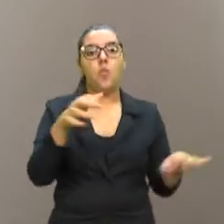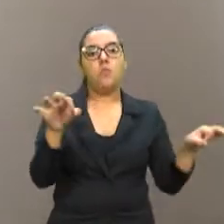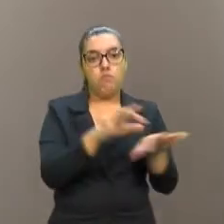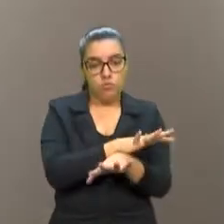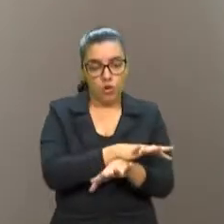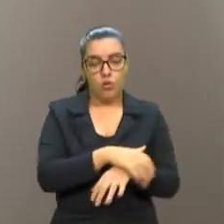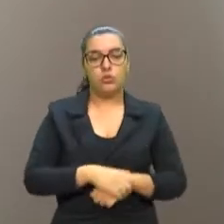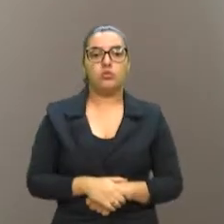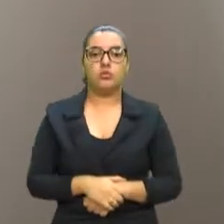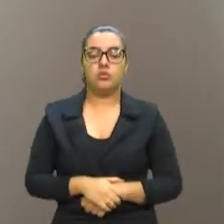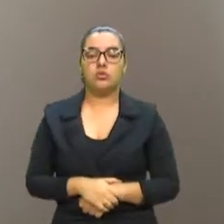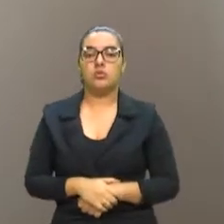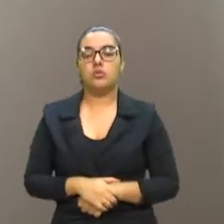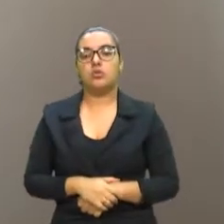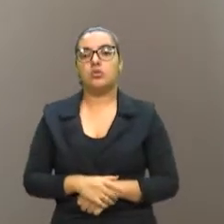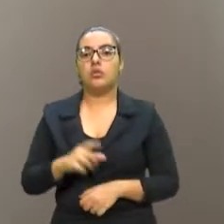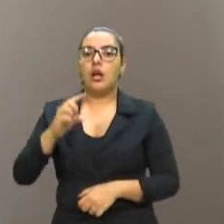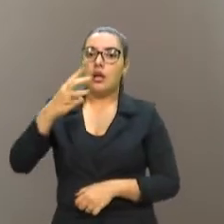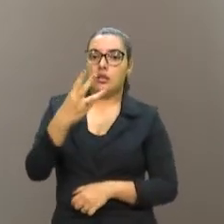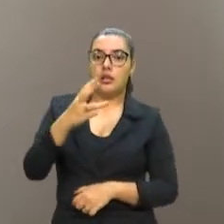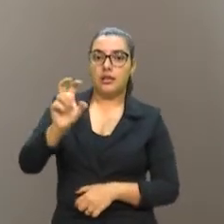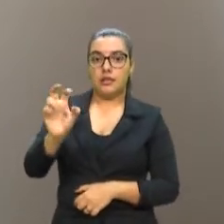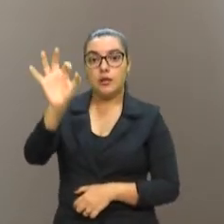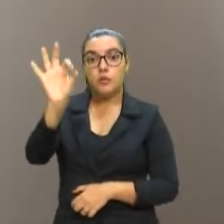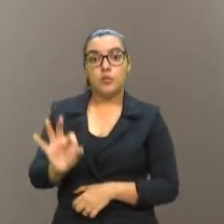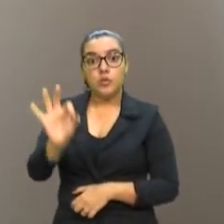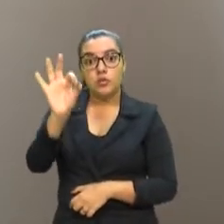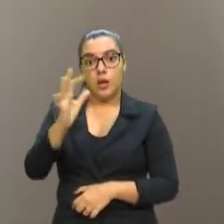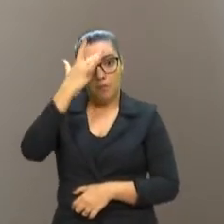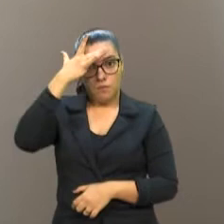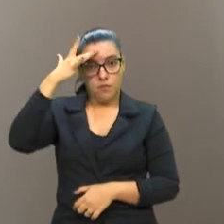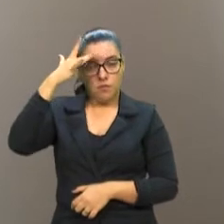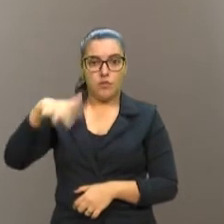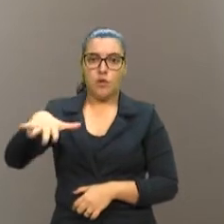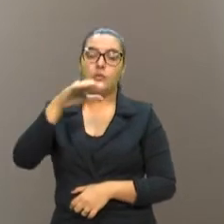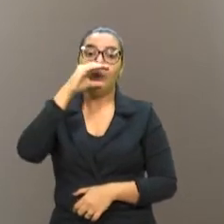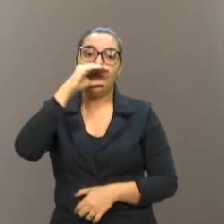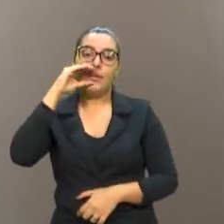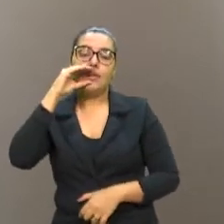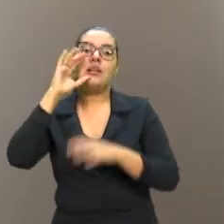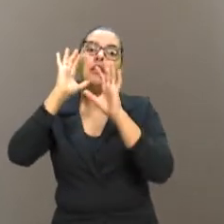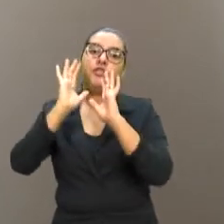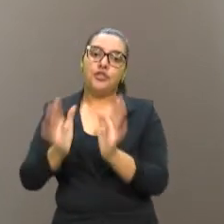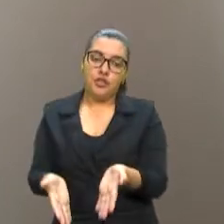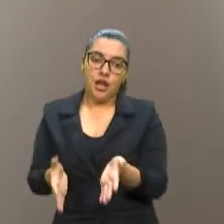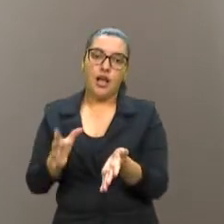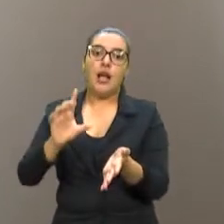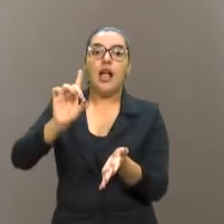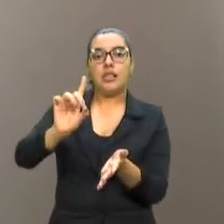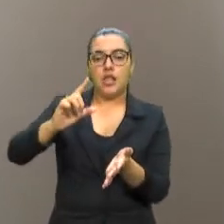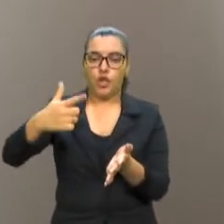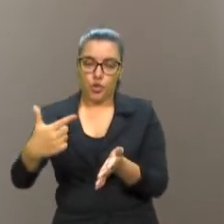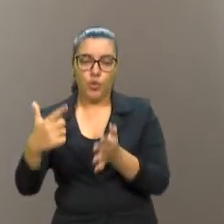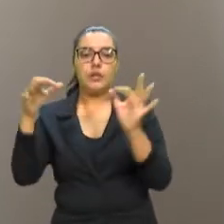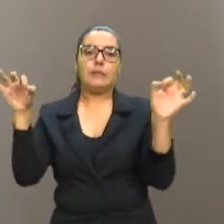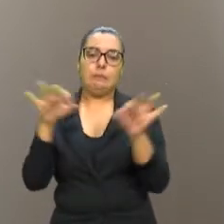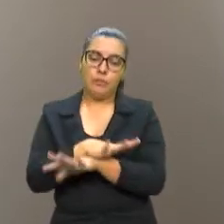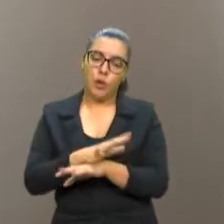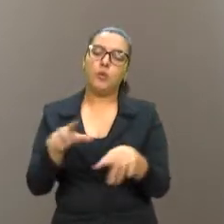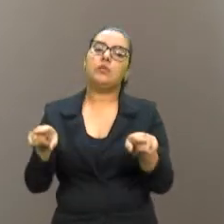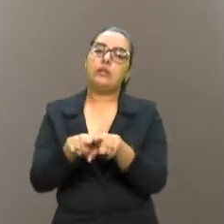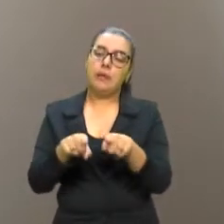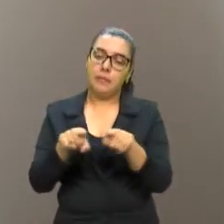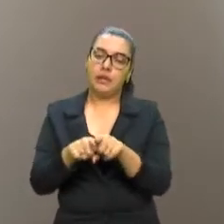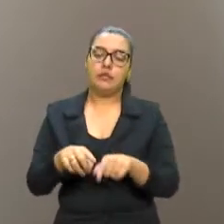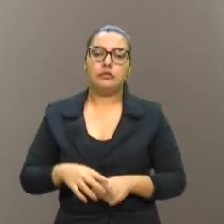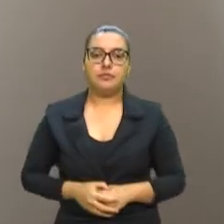e aproximadamente 35% da população adulta já está com as duas doses, já estão com